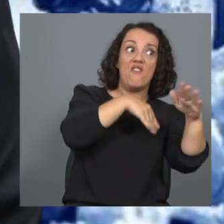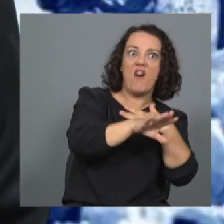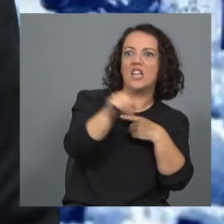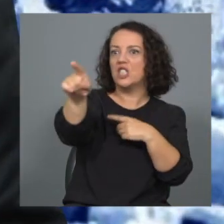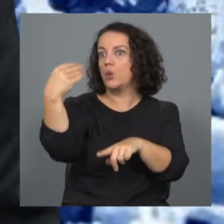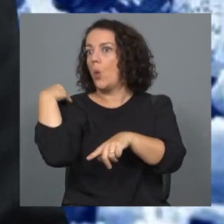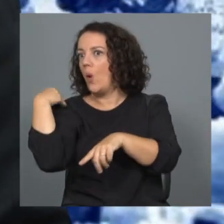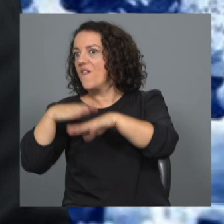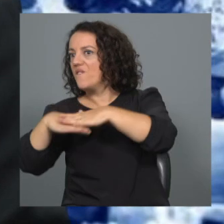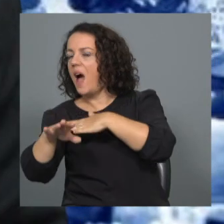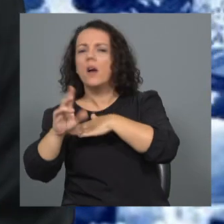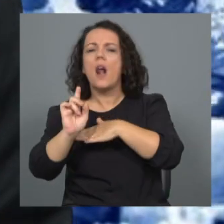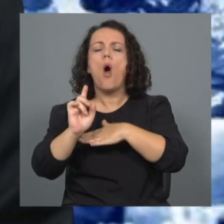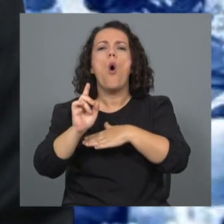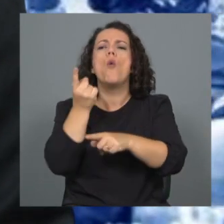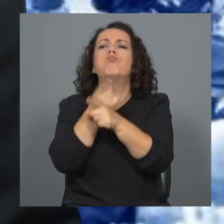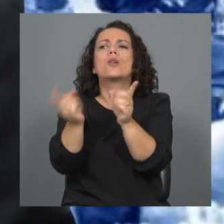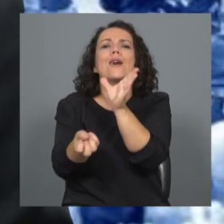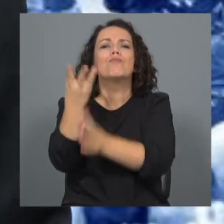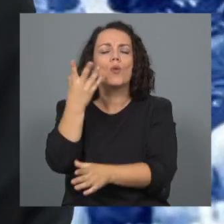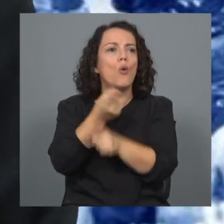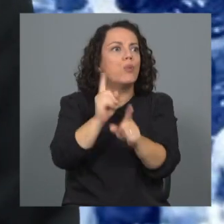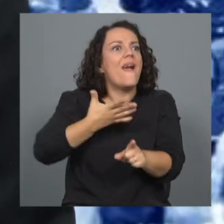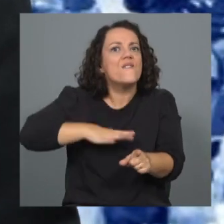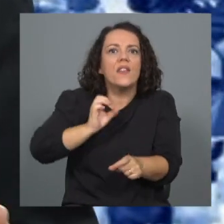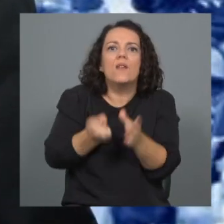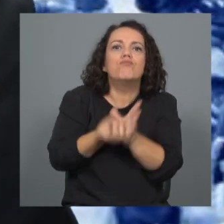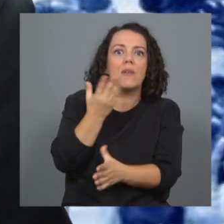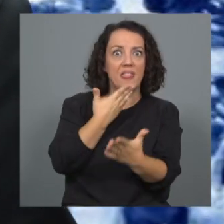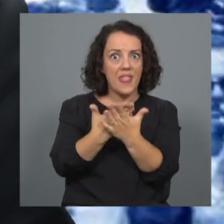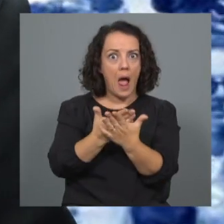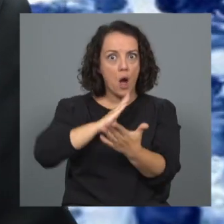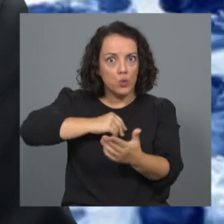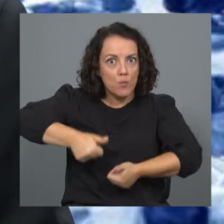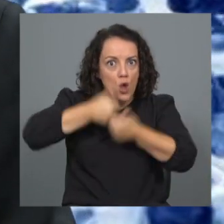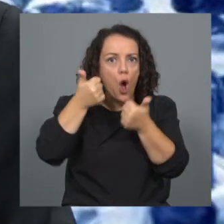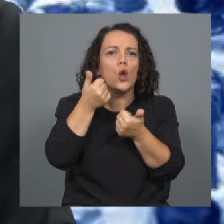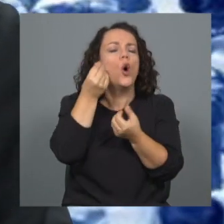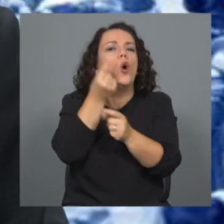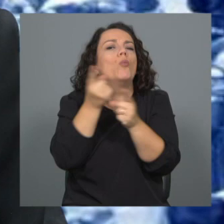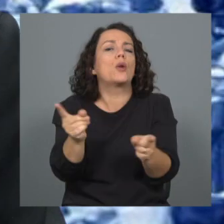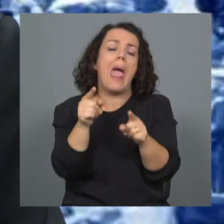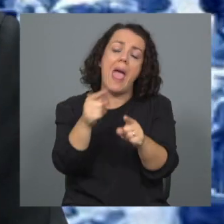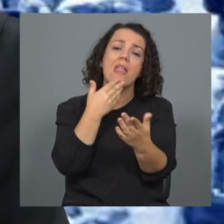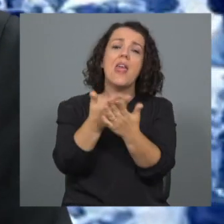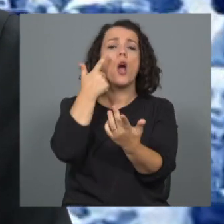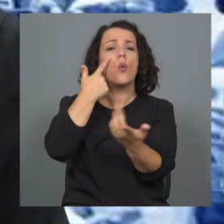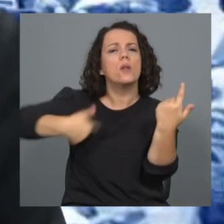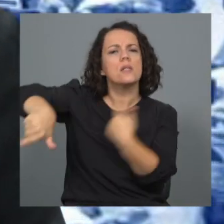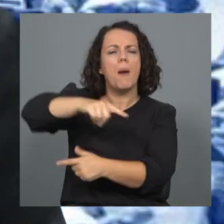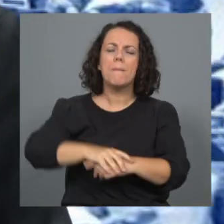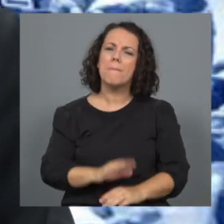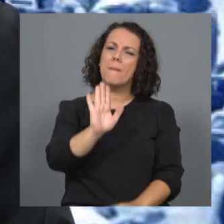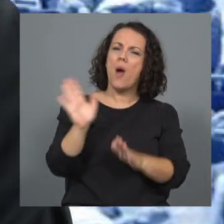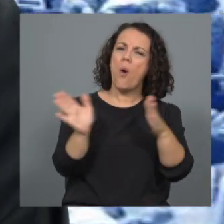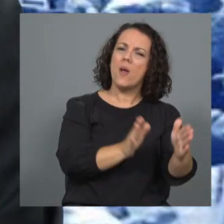outro. Não. O que é que os motivou a fazer? Porquê é que querem fazer? E em que é que isso melhora o mundo? É o desafio que lançamos a esta gente. Mas há às vezes uma certa inércia por